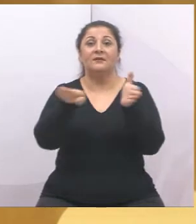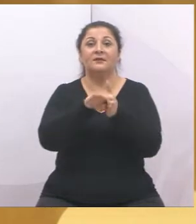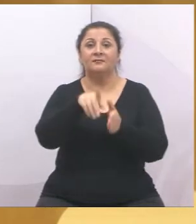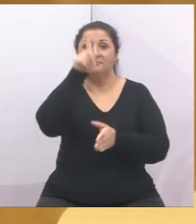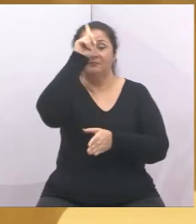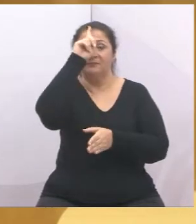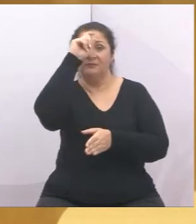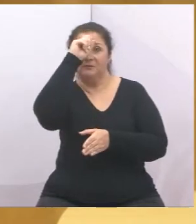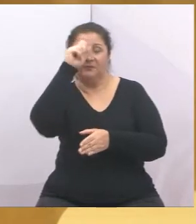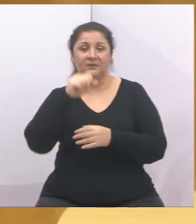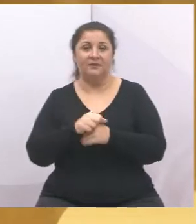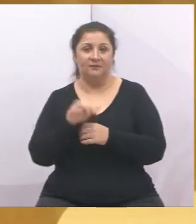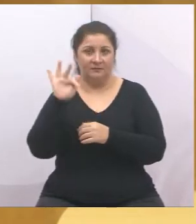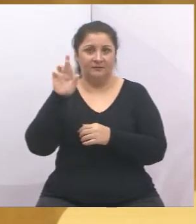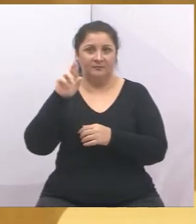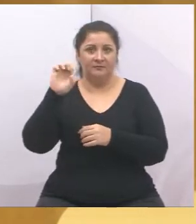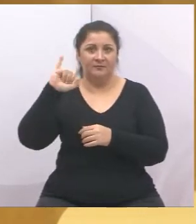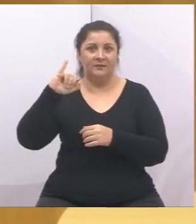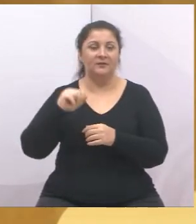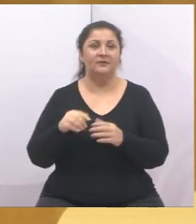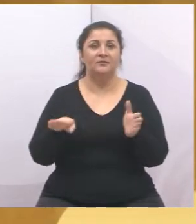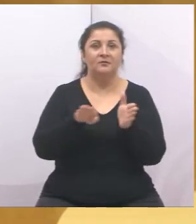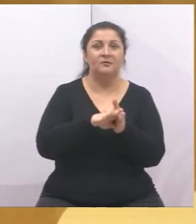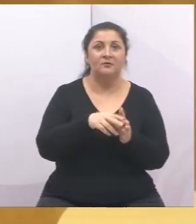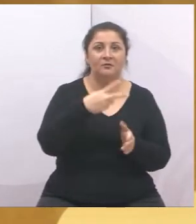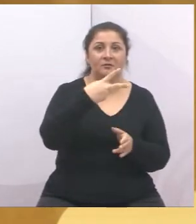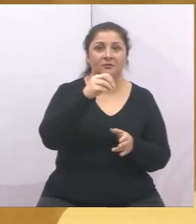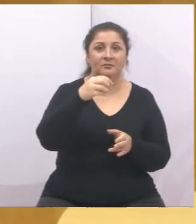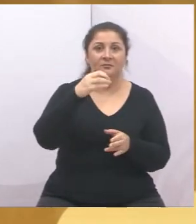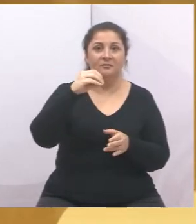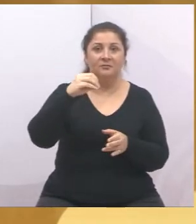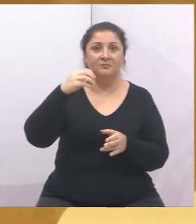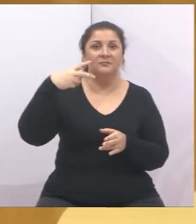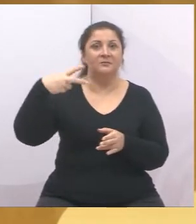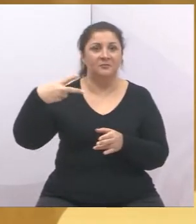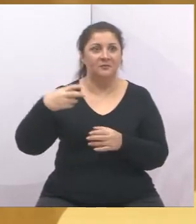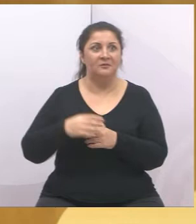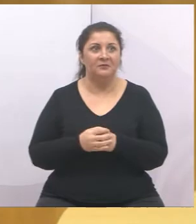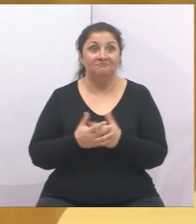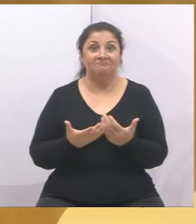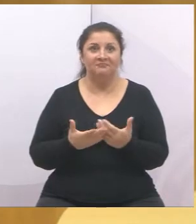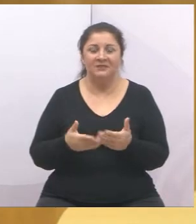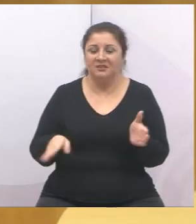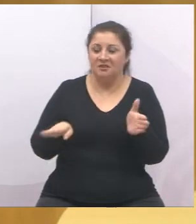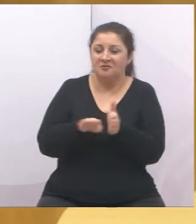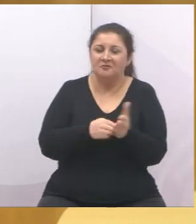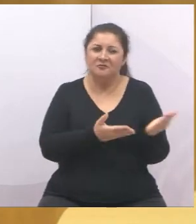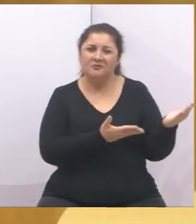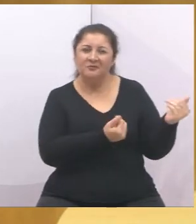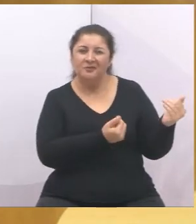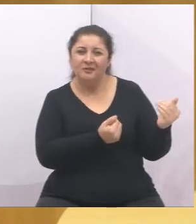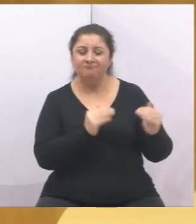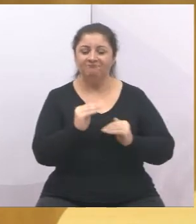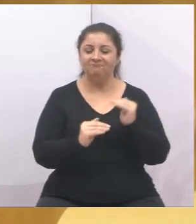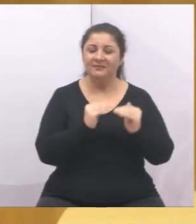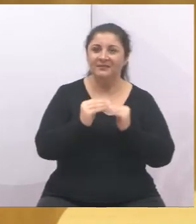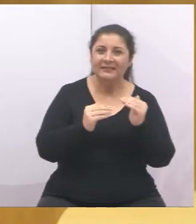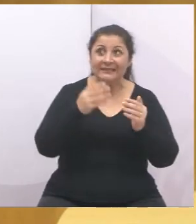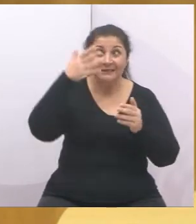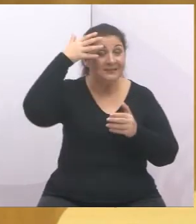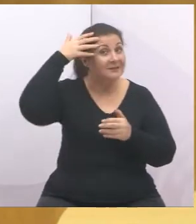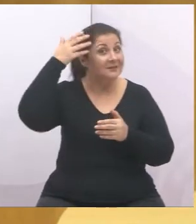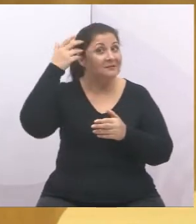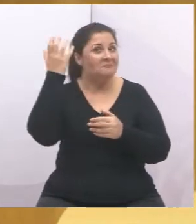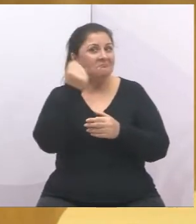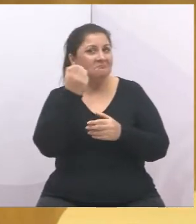primeiro plantão meu foi em 2002, está fazendo 18 anos, o tempo, chegamos lá menino, o tempo foi passando, os cabelos brancos